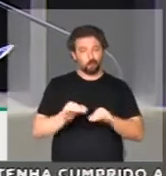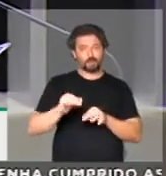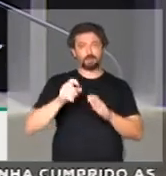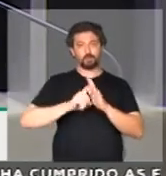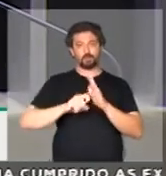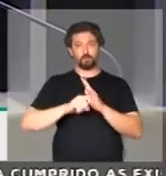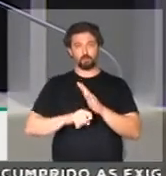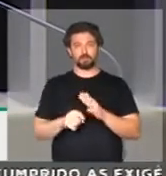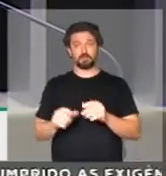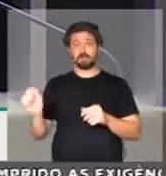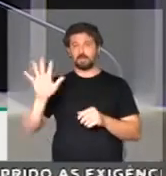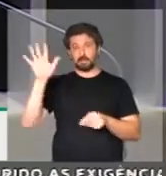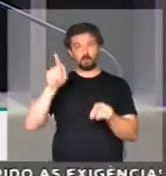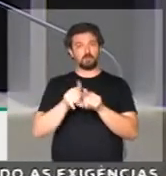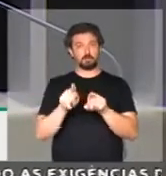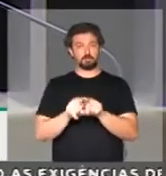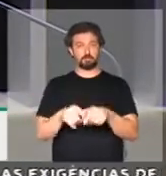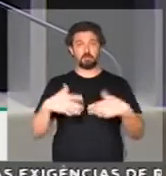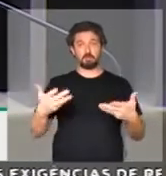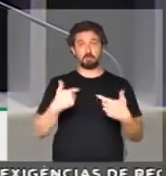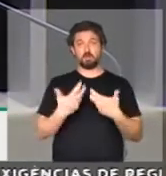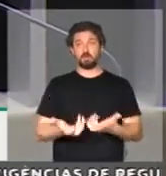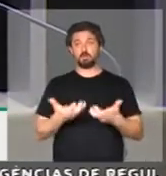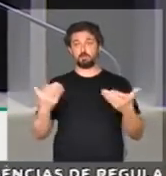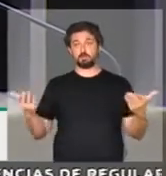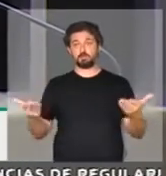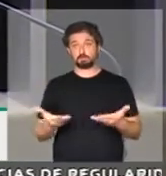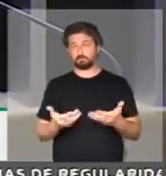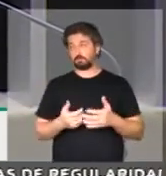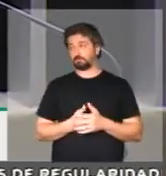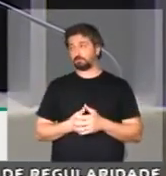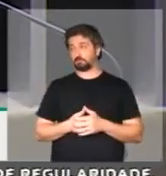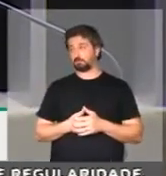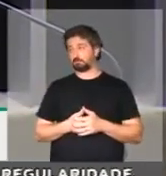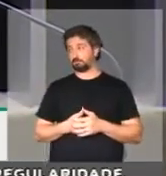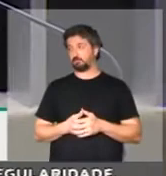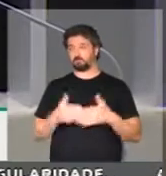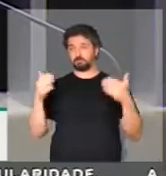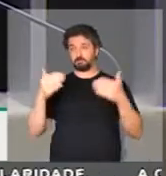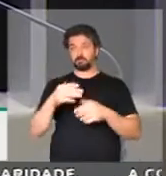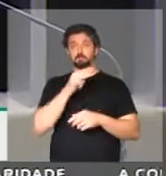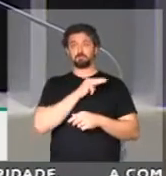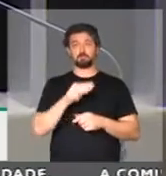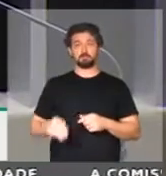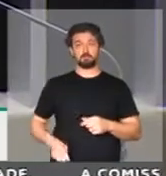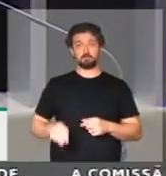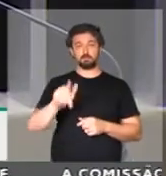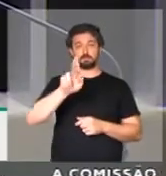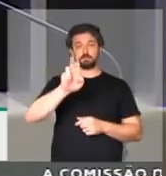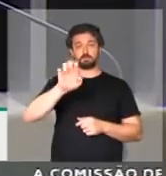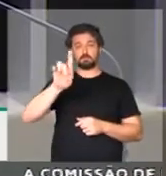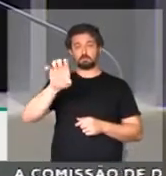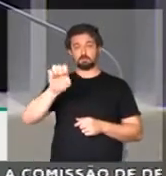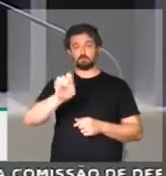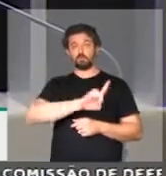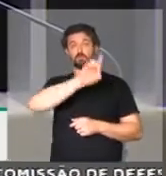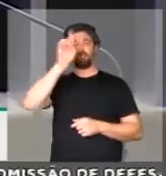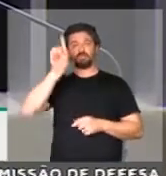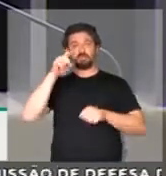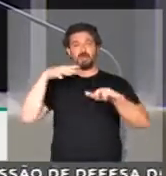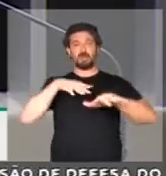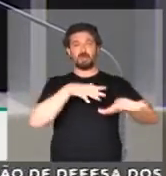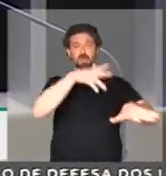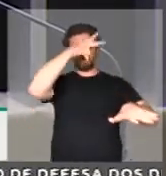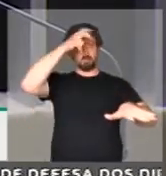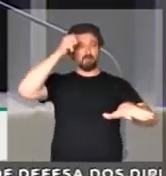Dito isso, quero, neste momento, me ater à fala do ministro Paulo Guedes, que na marcha dos prefeitos ocorrida na